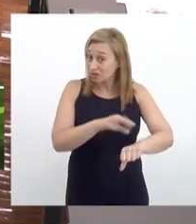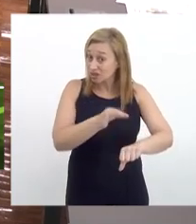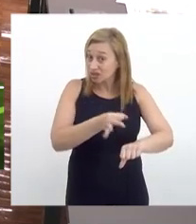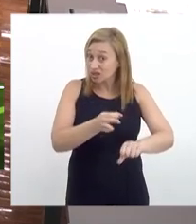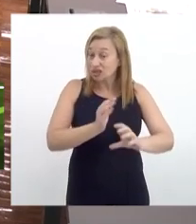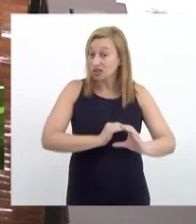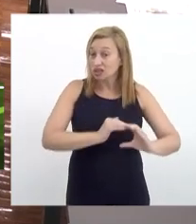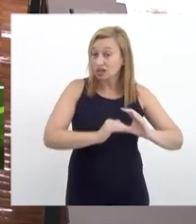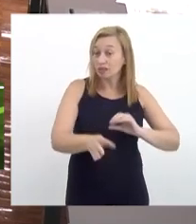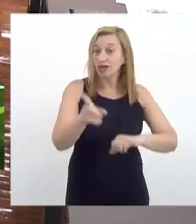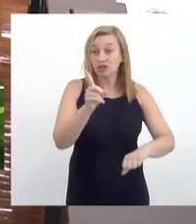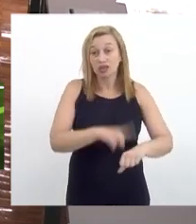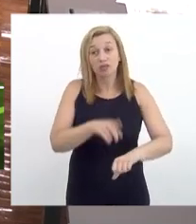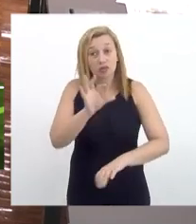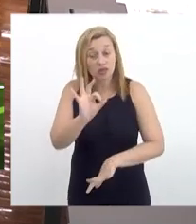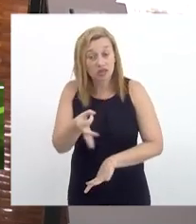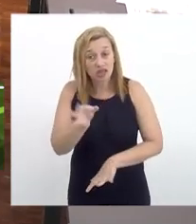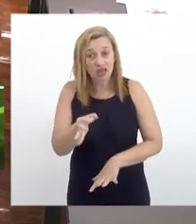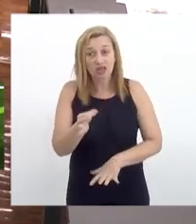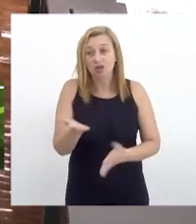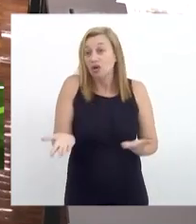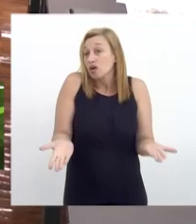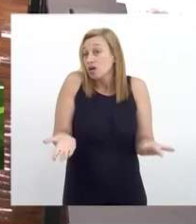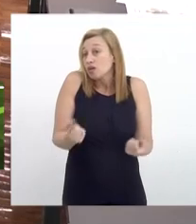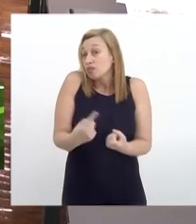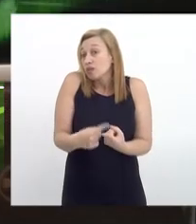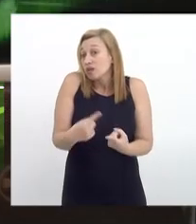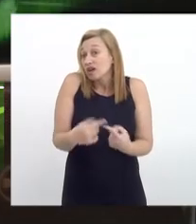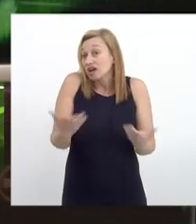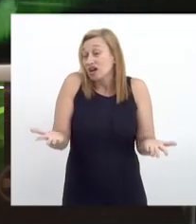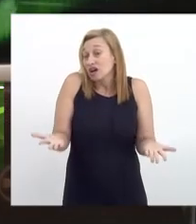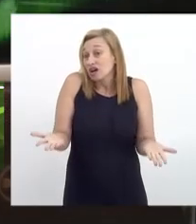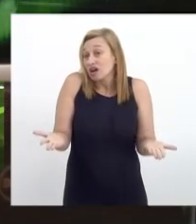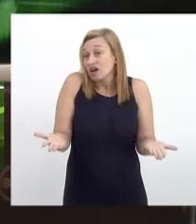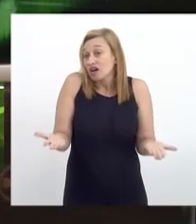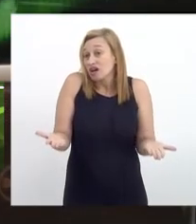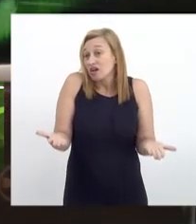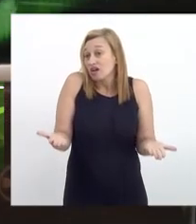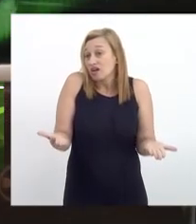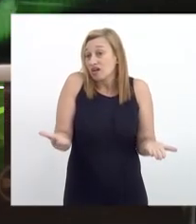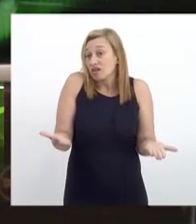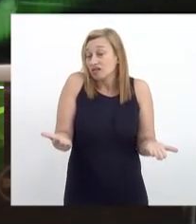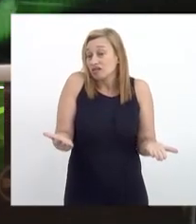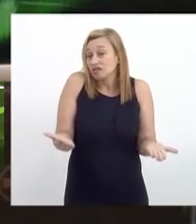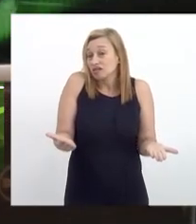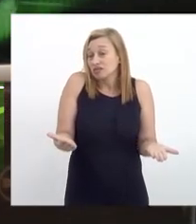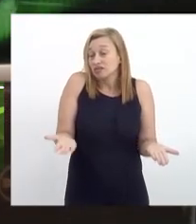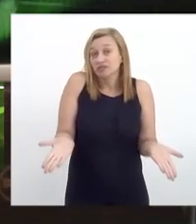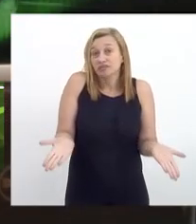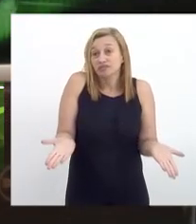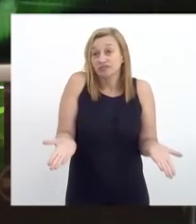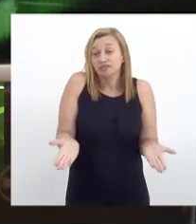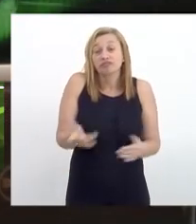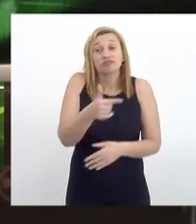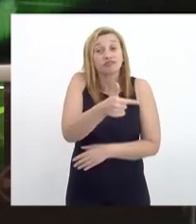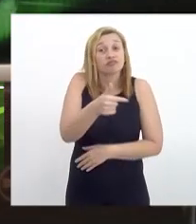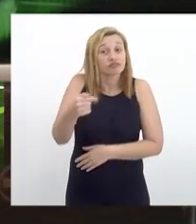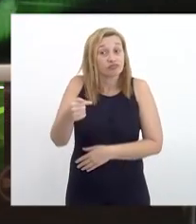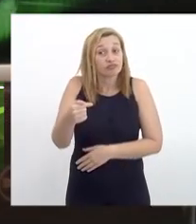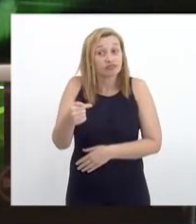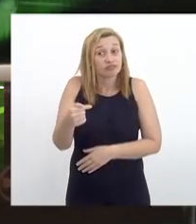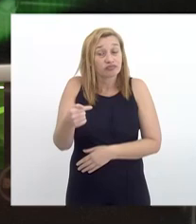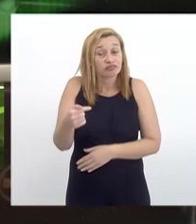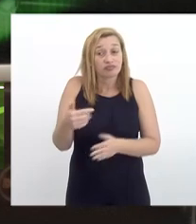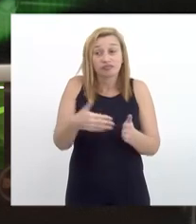encaminhar com prazo porque tem está facultado de 17 a 21